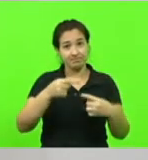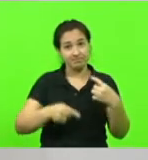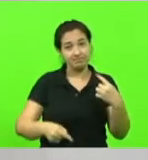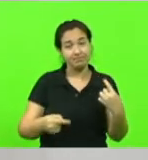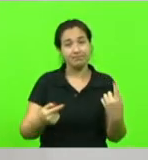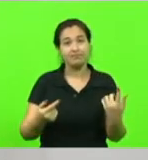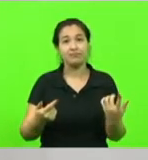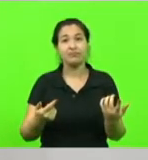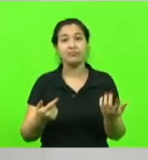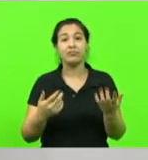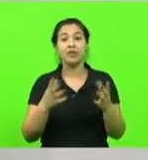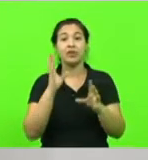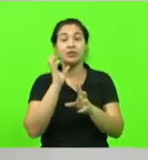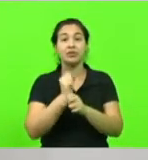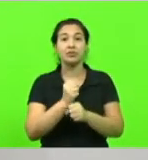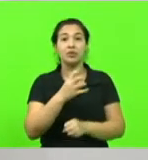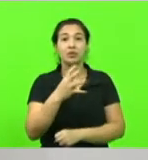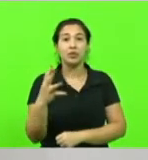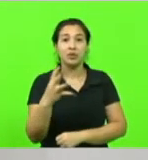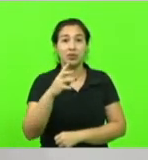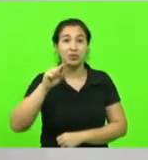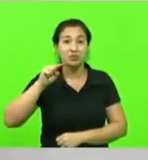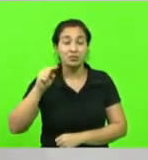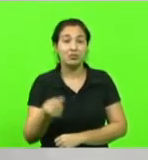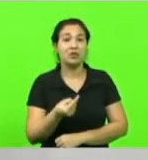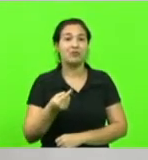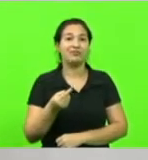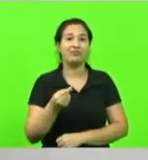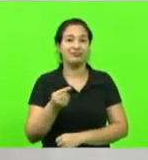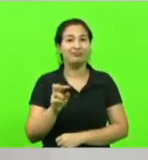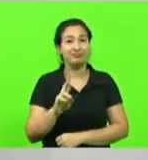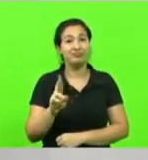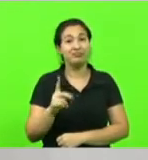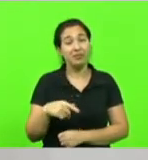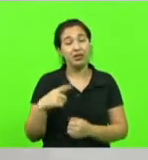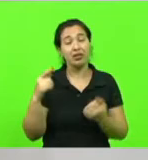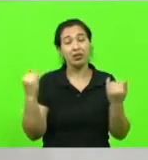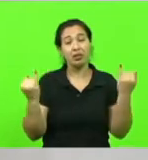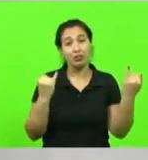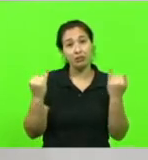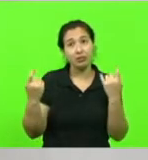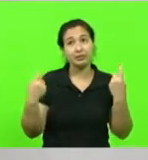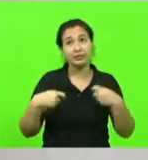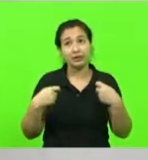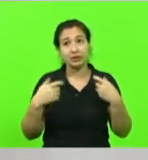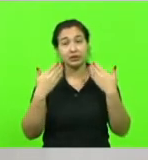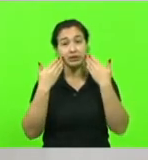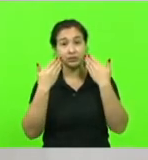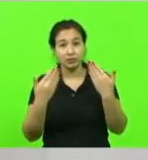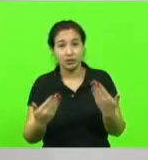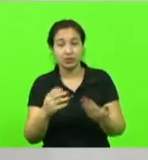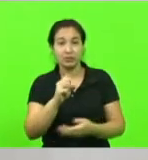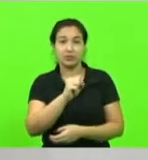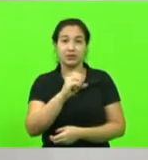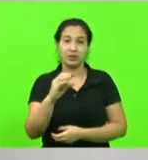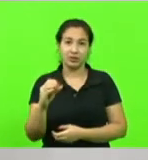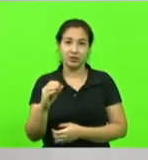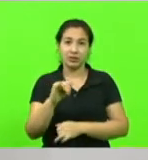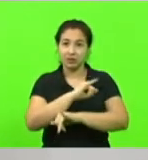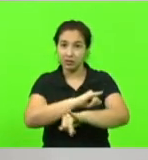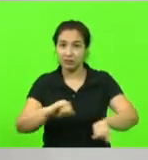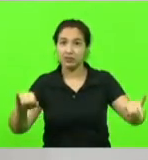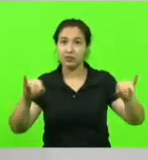a R$ 44 milhões. É uma notícia que precisa ser trazida a Santa Catarina, porque todos